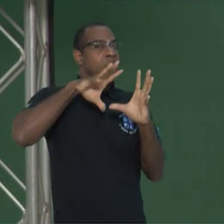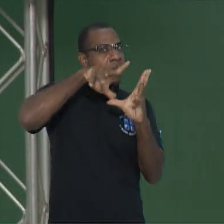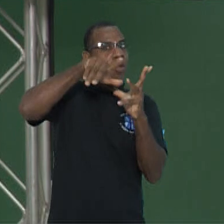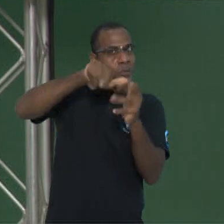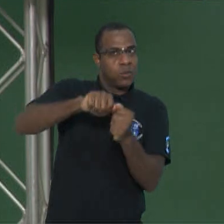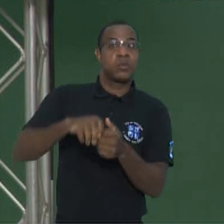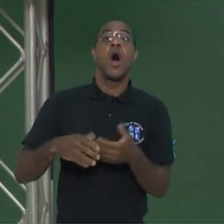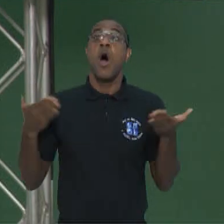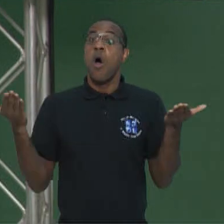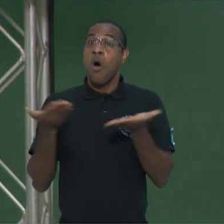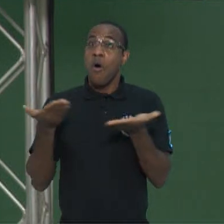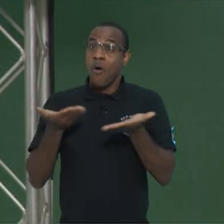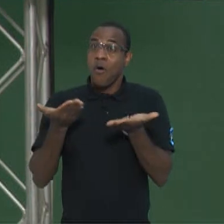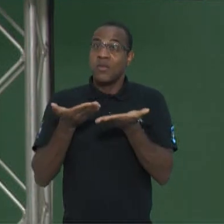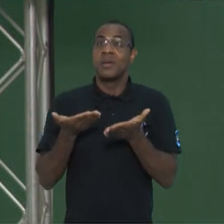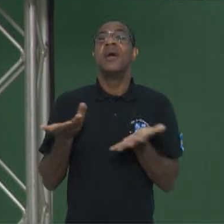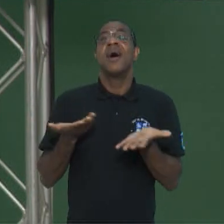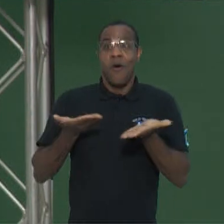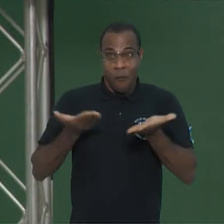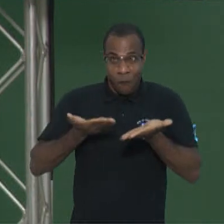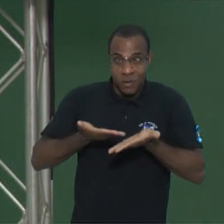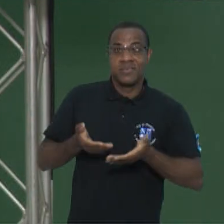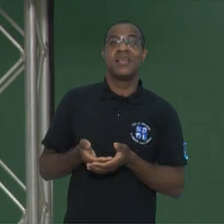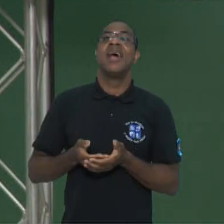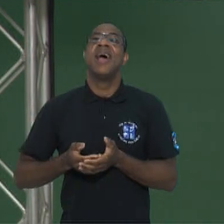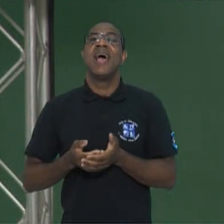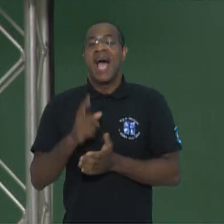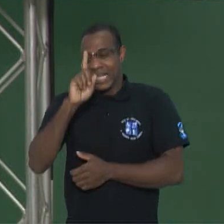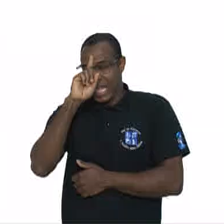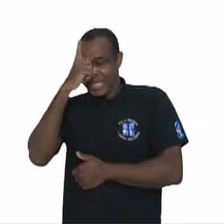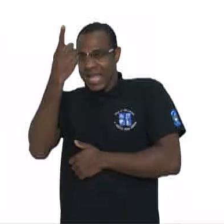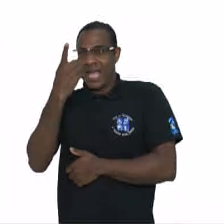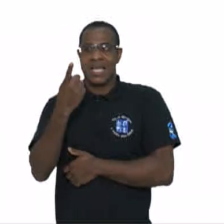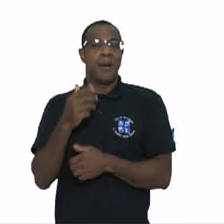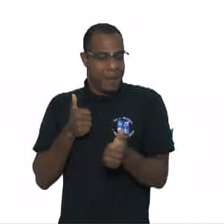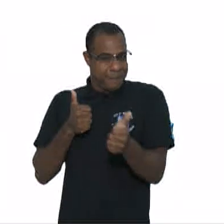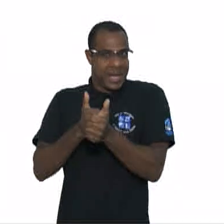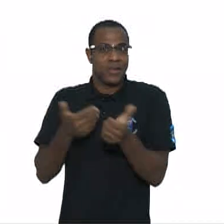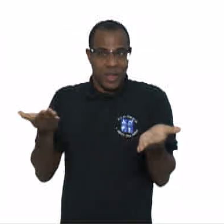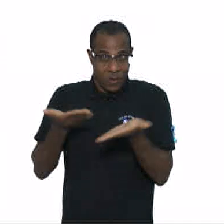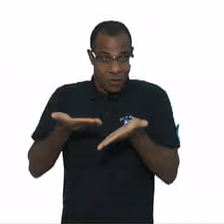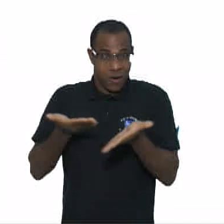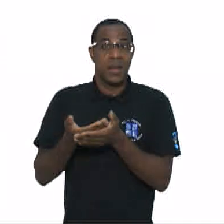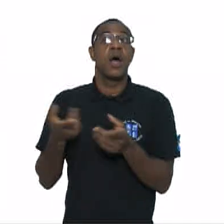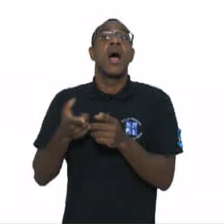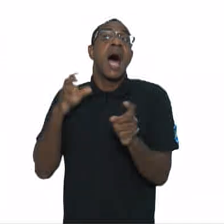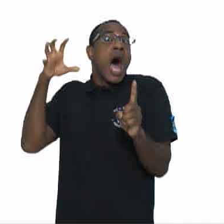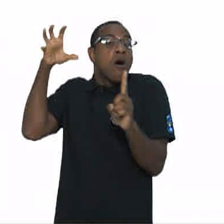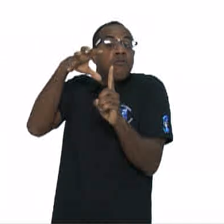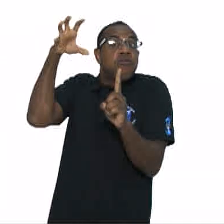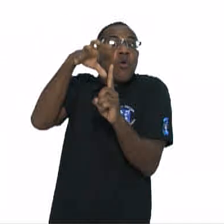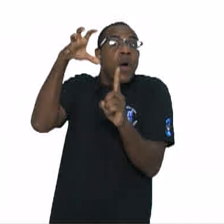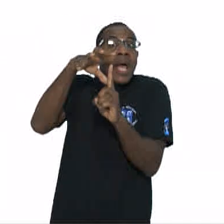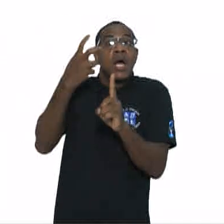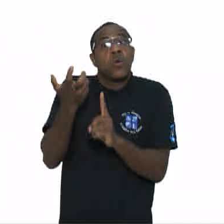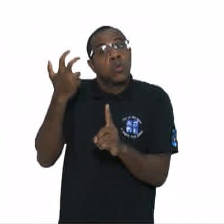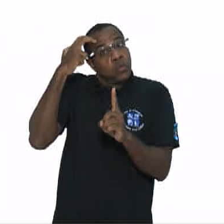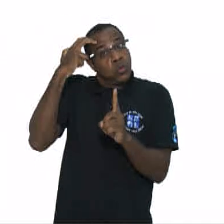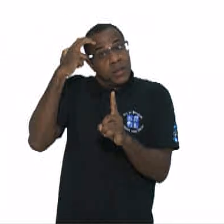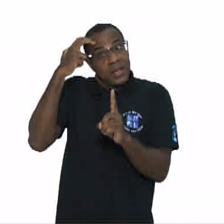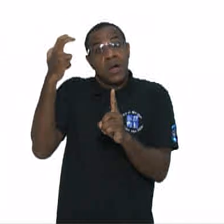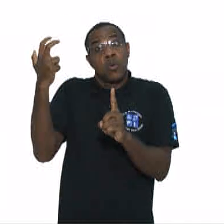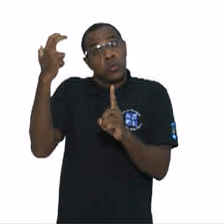trazer um pouquinho para perto de nós essa ideia. Então, há uma grande influência da cultura europeia no